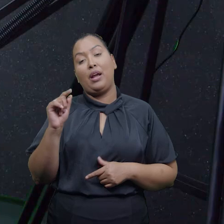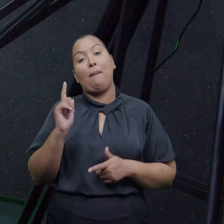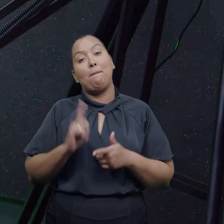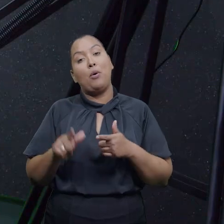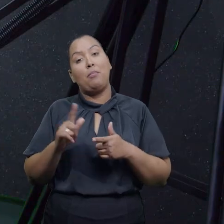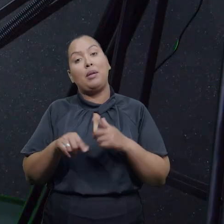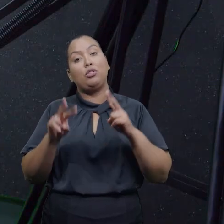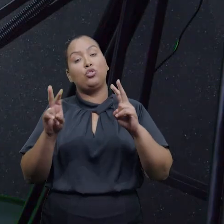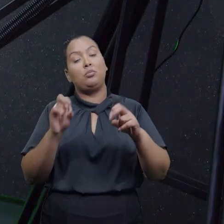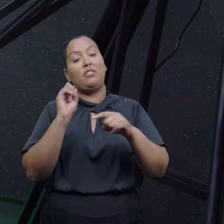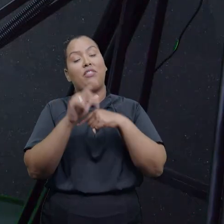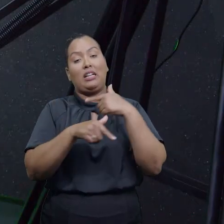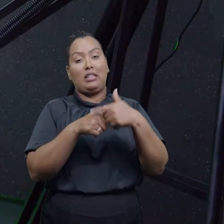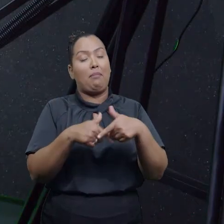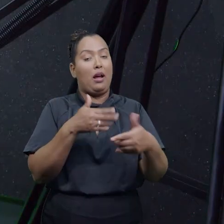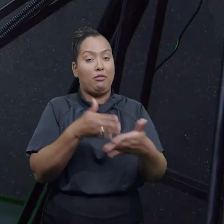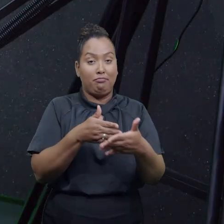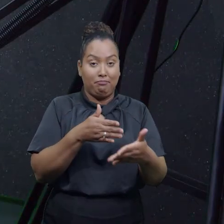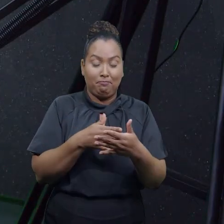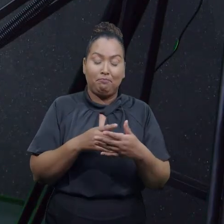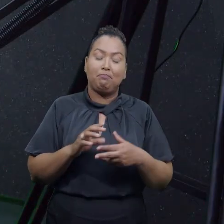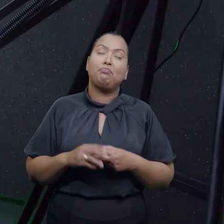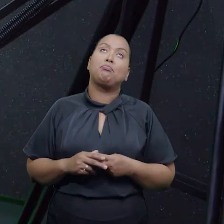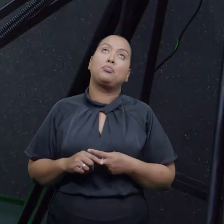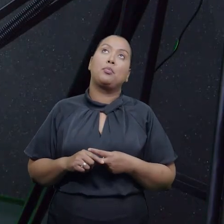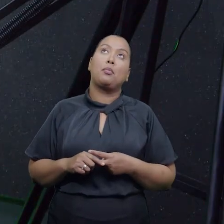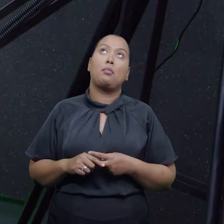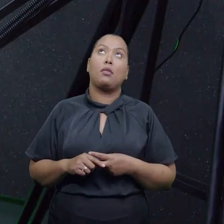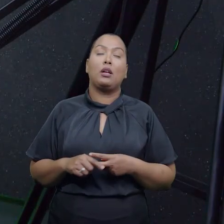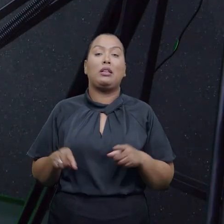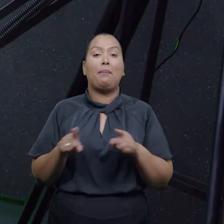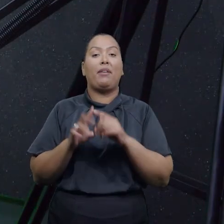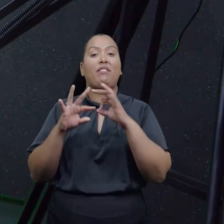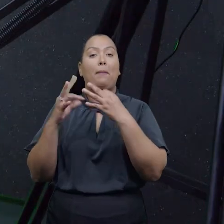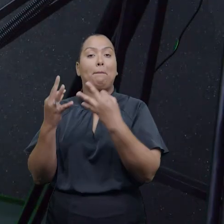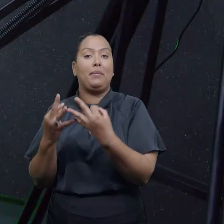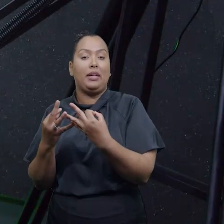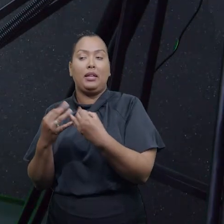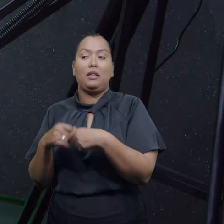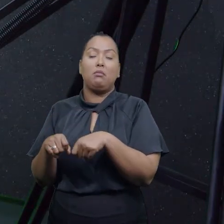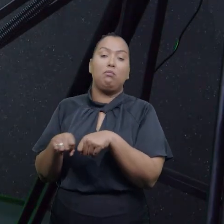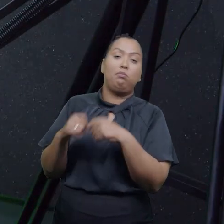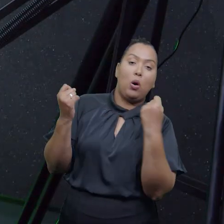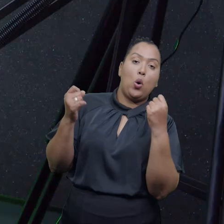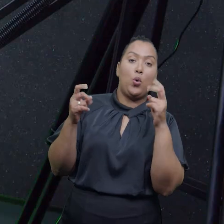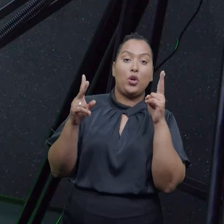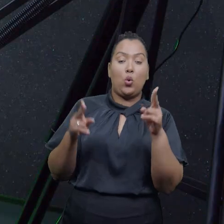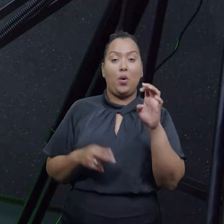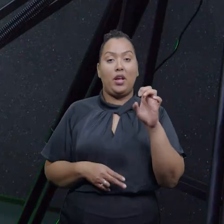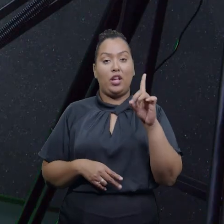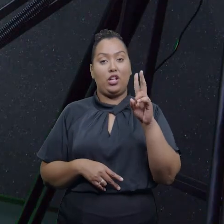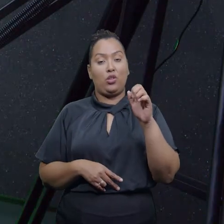existe problema com acesso ao emprego, existe problema com os vínculos familiares, que a doutora Maria Eduarda